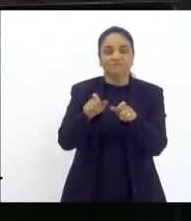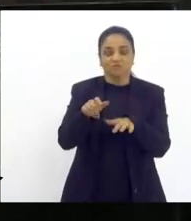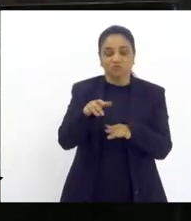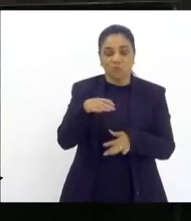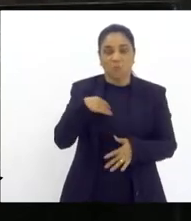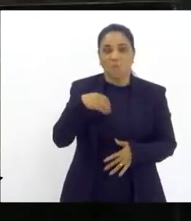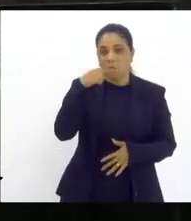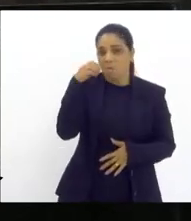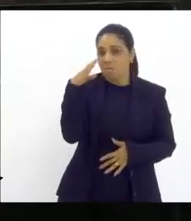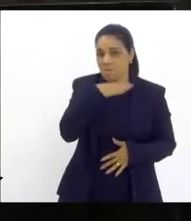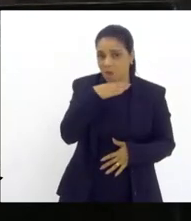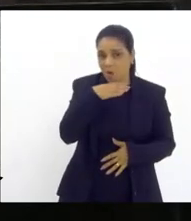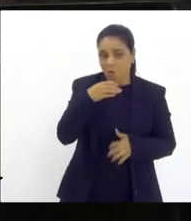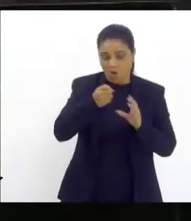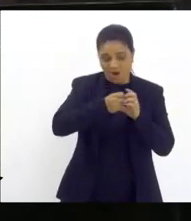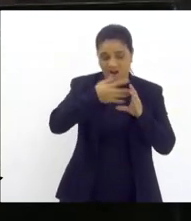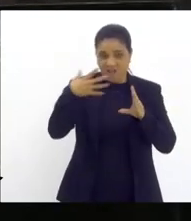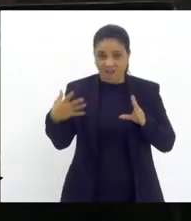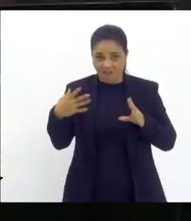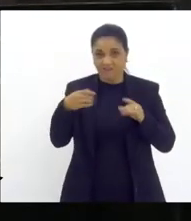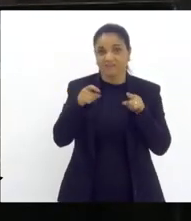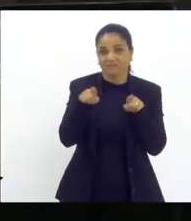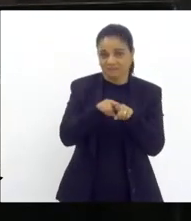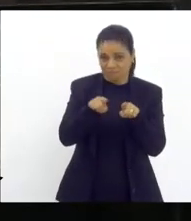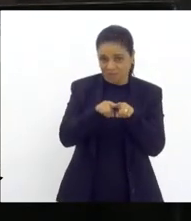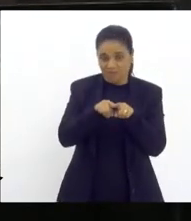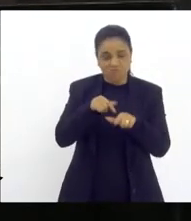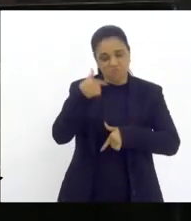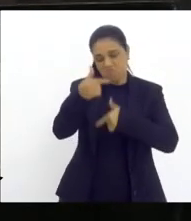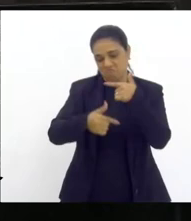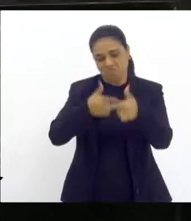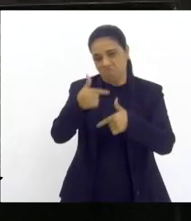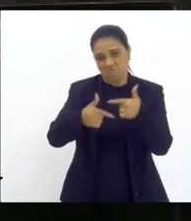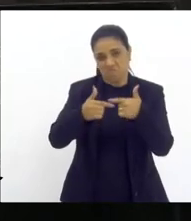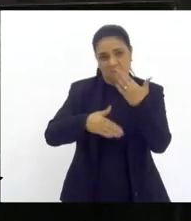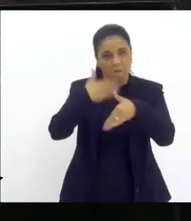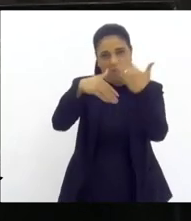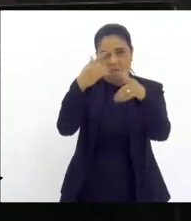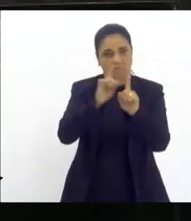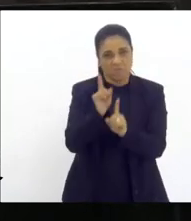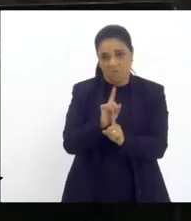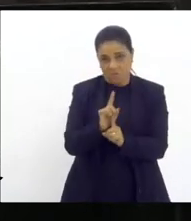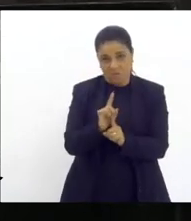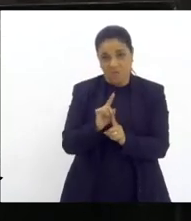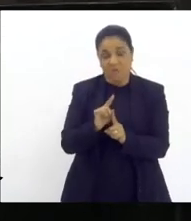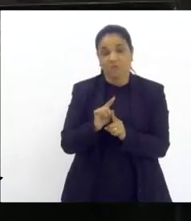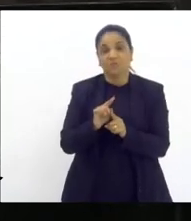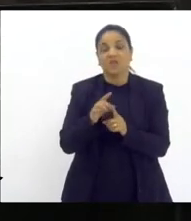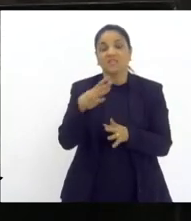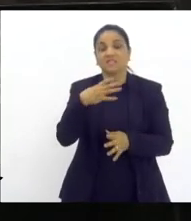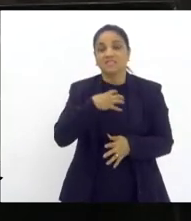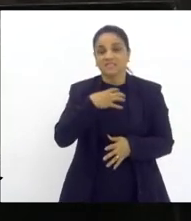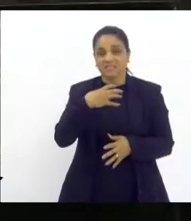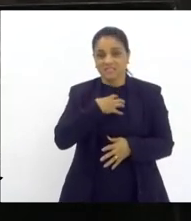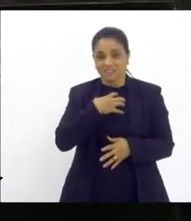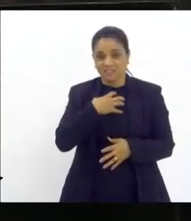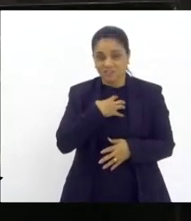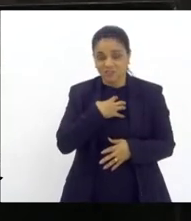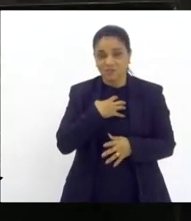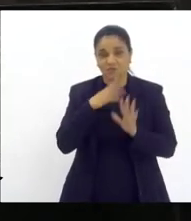Mal caratismo político não há de prosperar nesse sentido termina minha fala